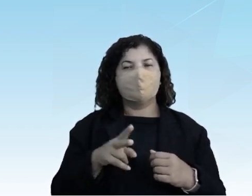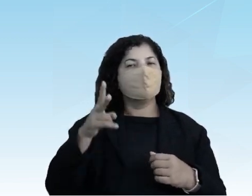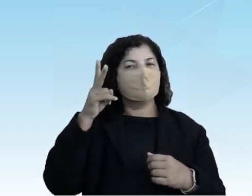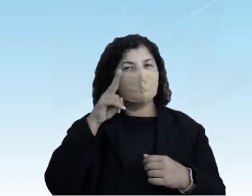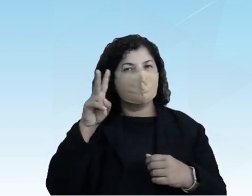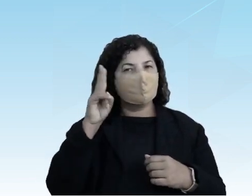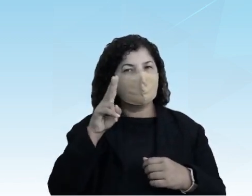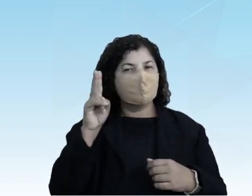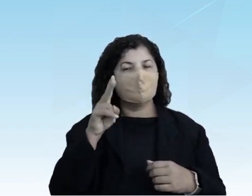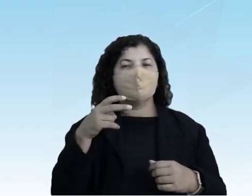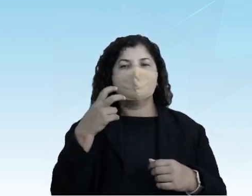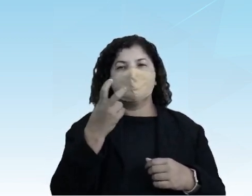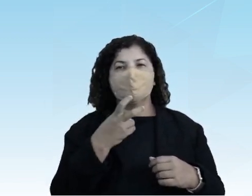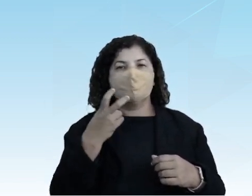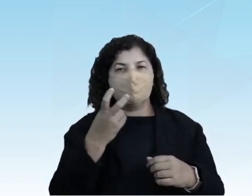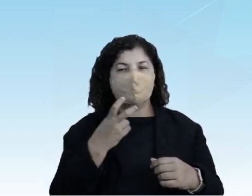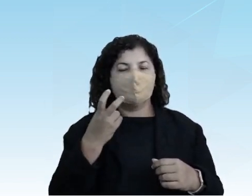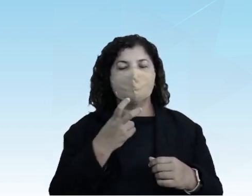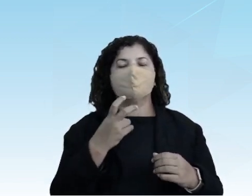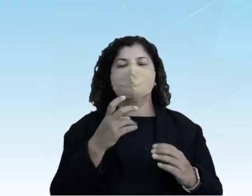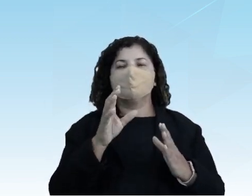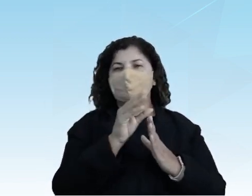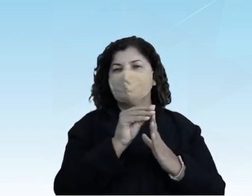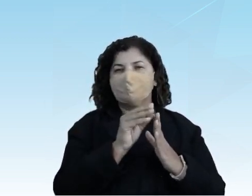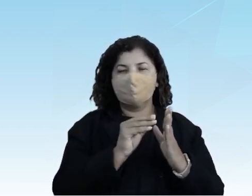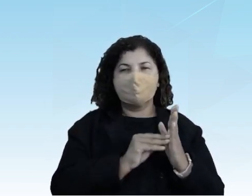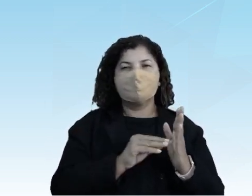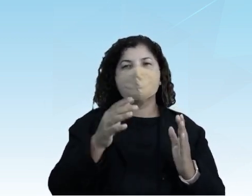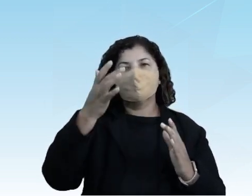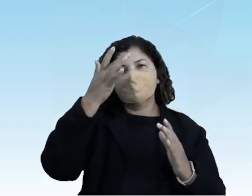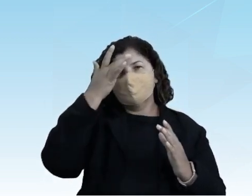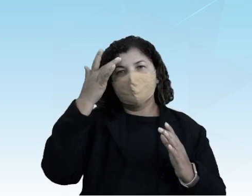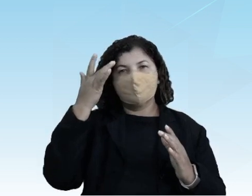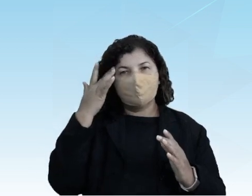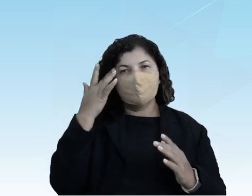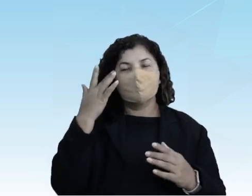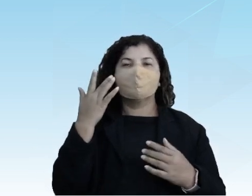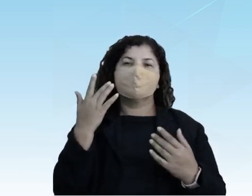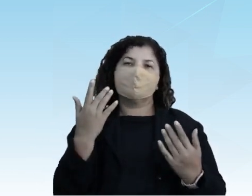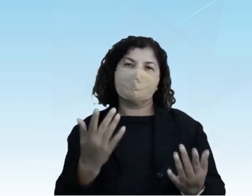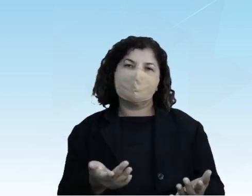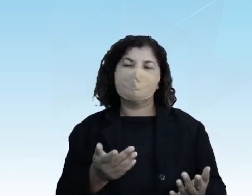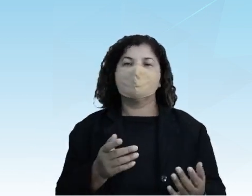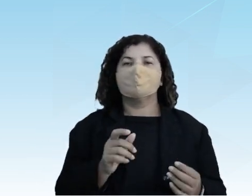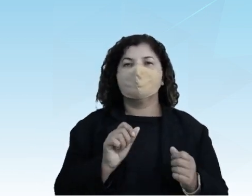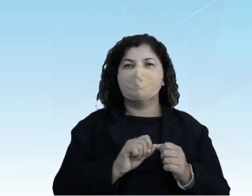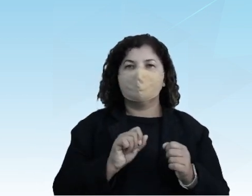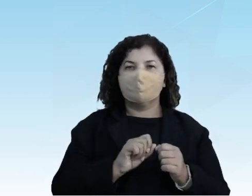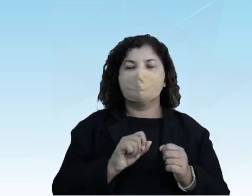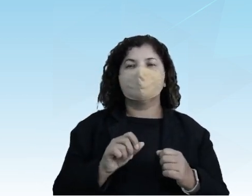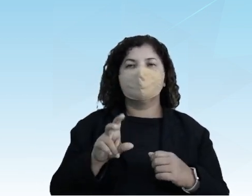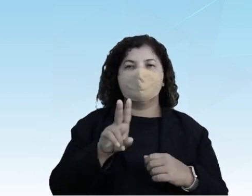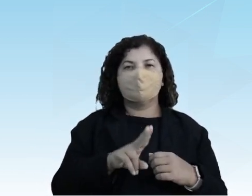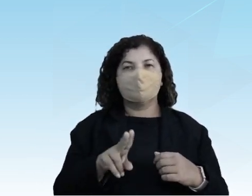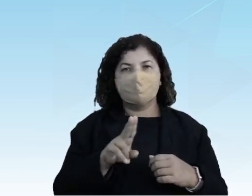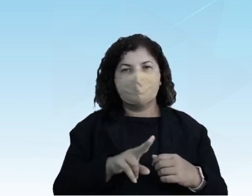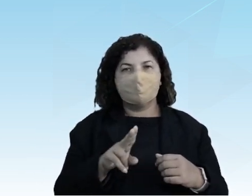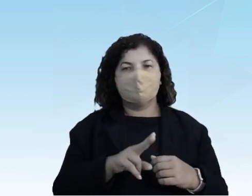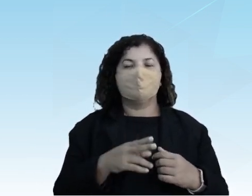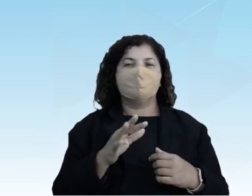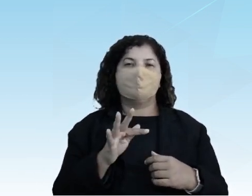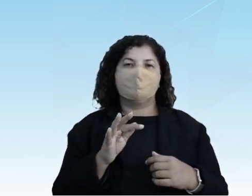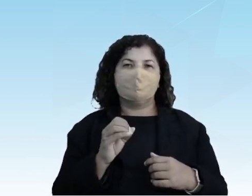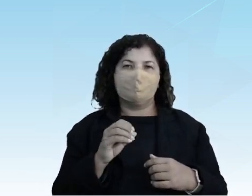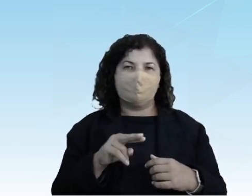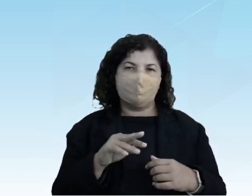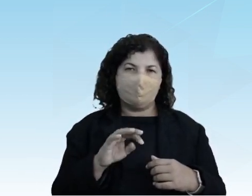história oral, vou pegar relatos de pessoas, eu vou simplesmente fazer uso de